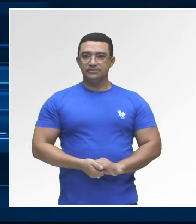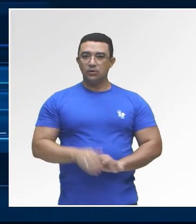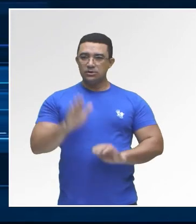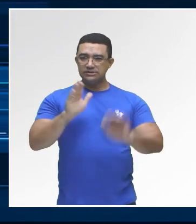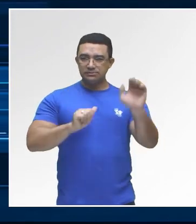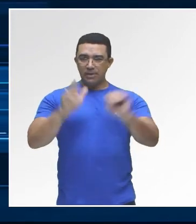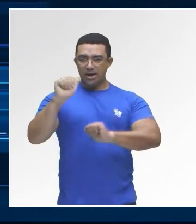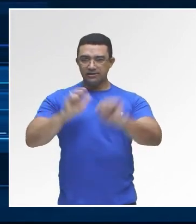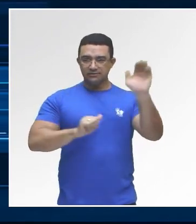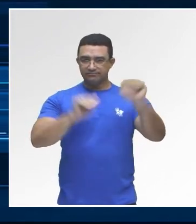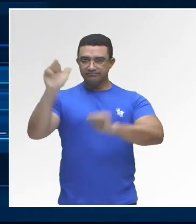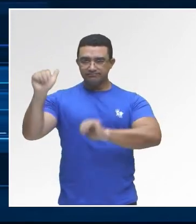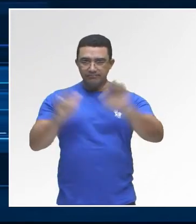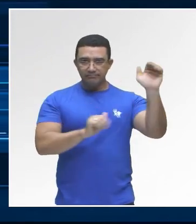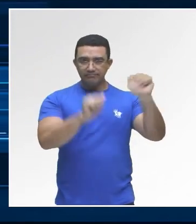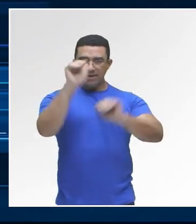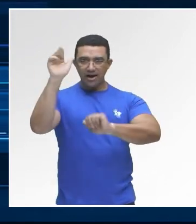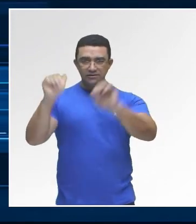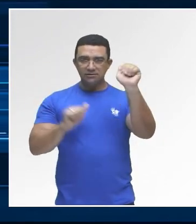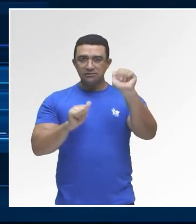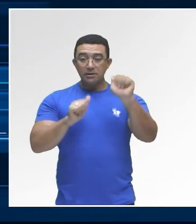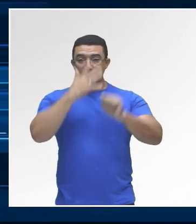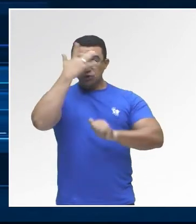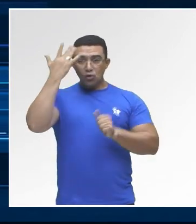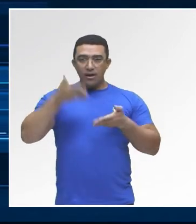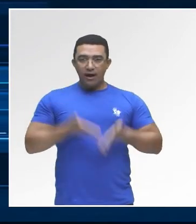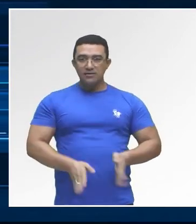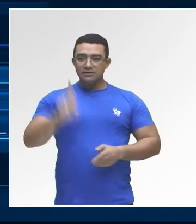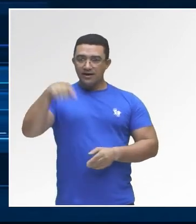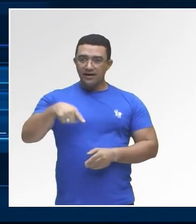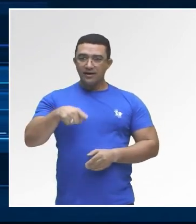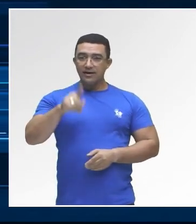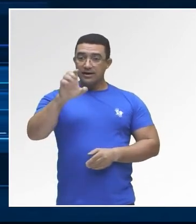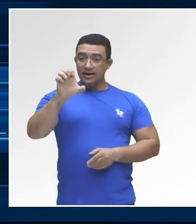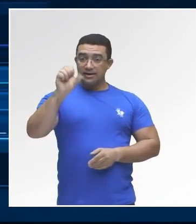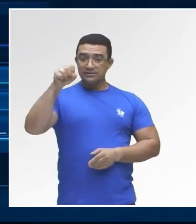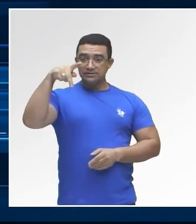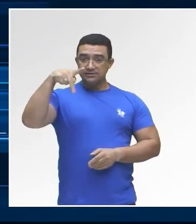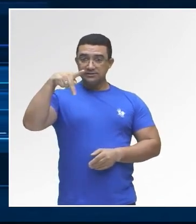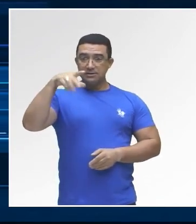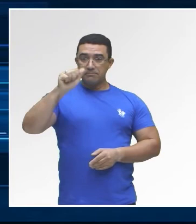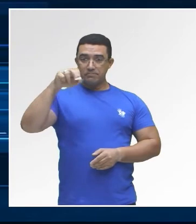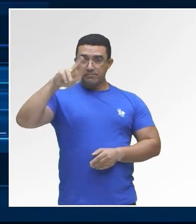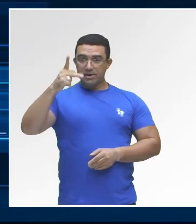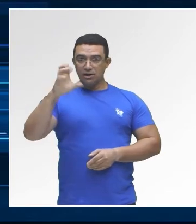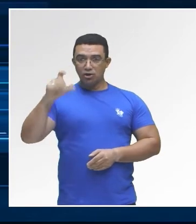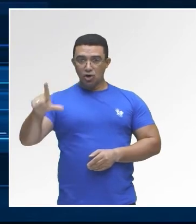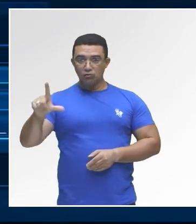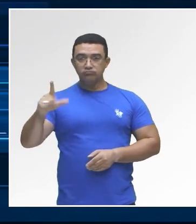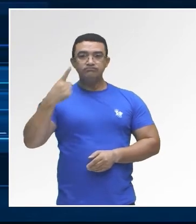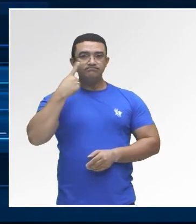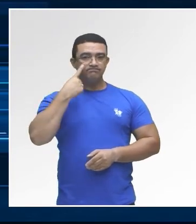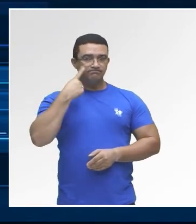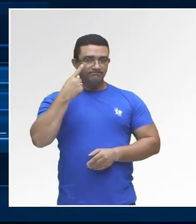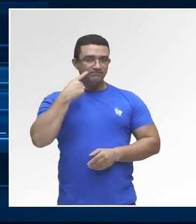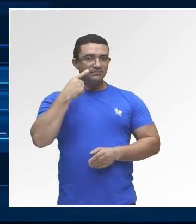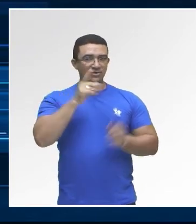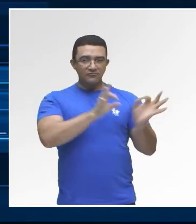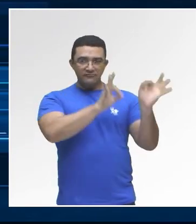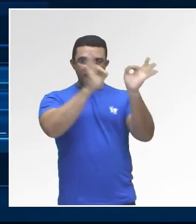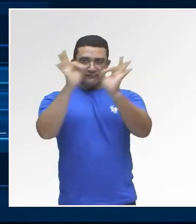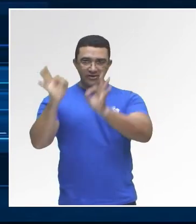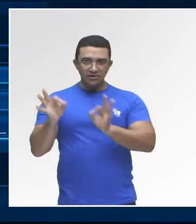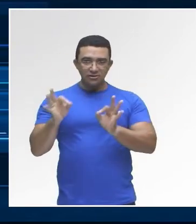Spain, Spanish. Bom, vocês viram aí a primeira parte do vídeo, né? Só para que vocês vissem o nome